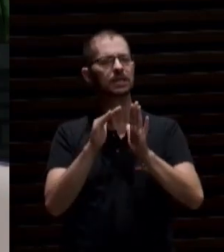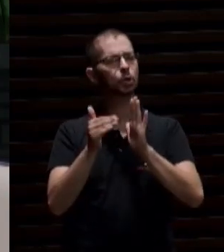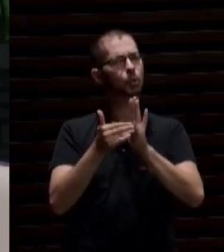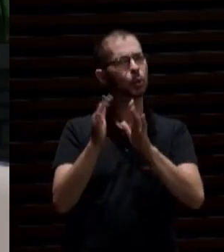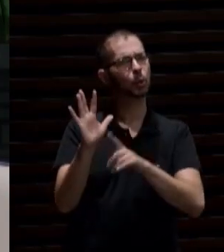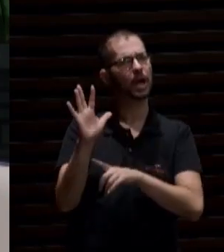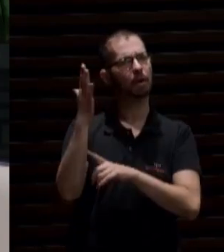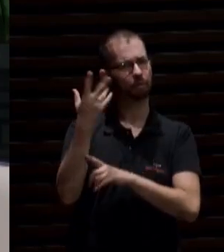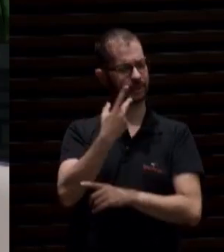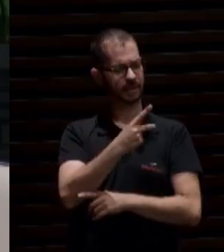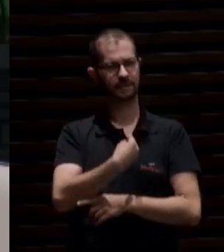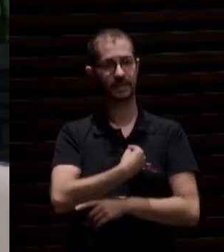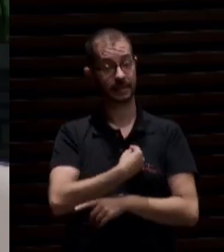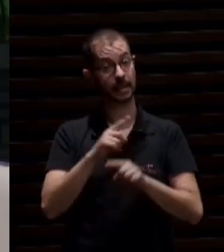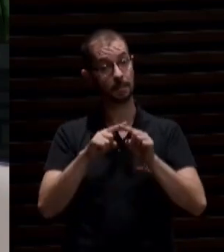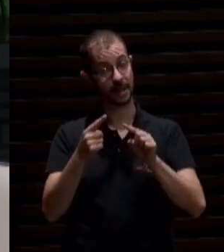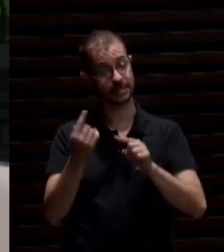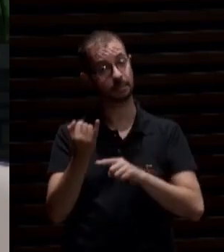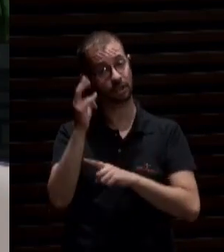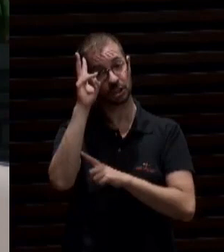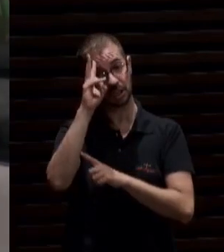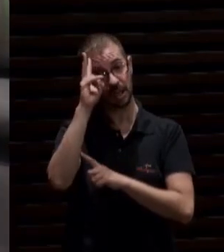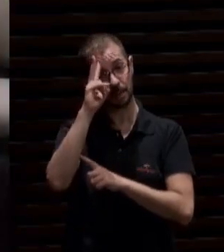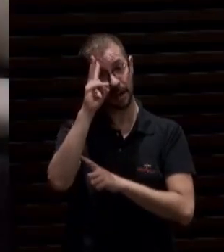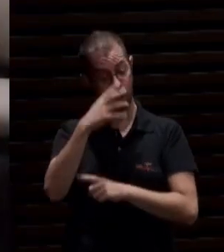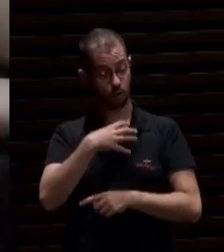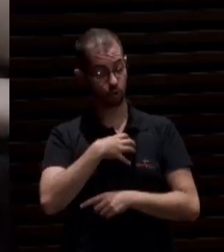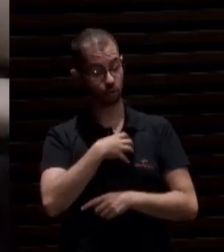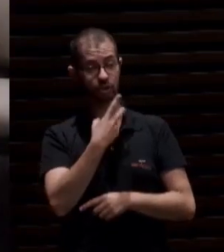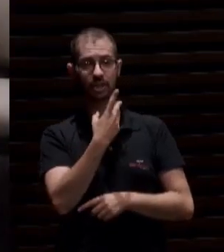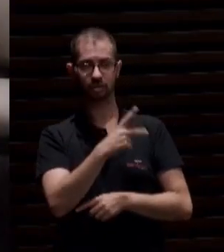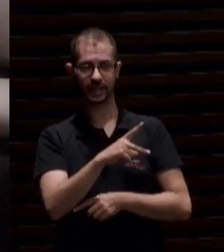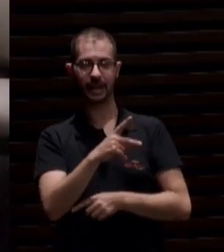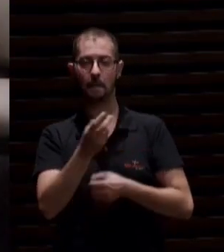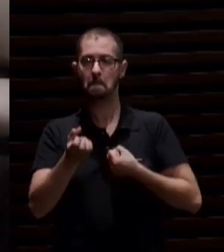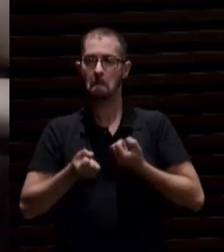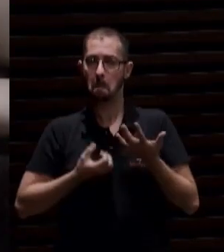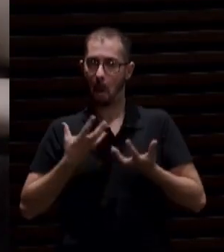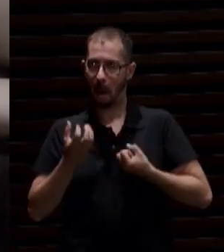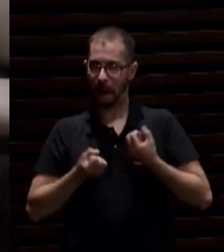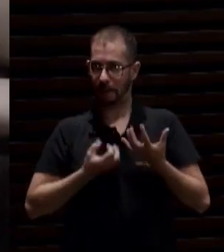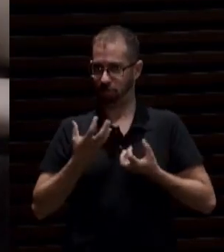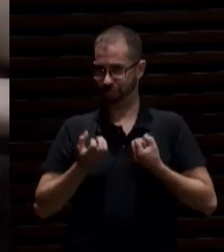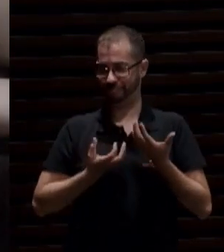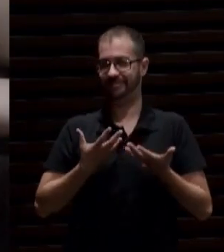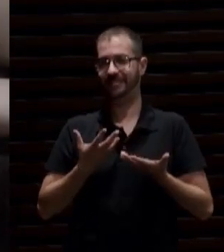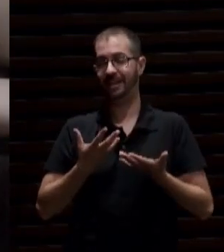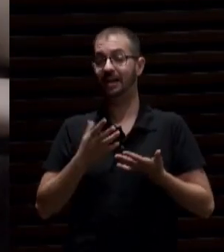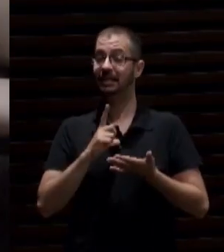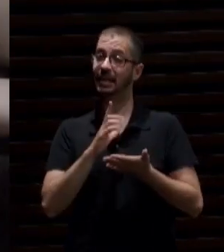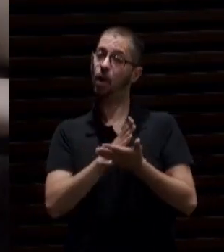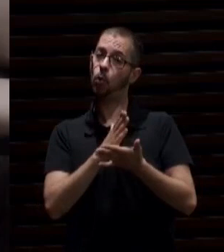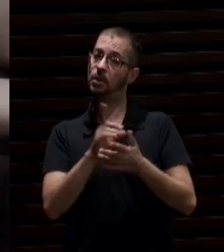ele. Mas é importante lembrar que o estilo literário de Jonas ele é um estilo poético. Então, algumas coisas podem não ser tão fáceis